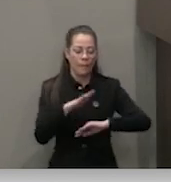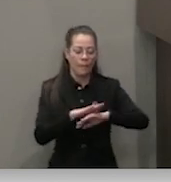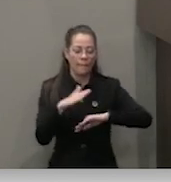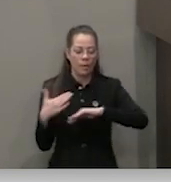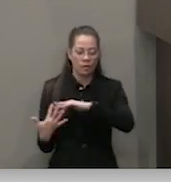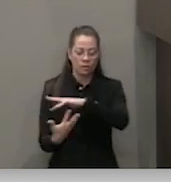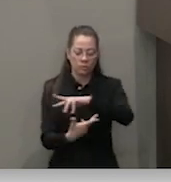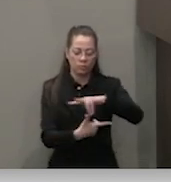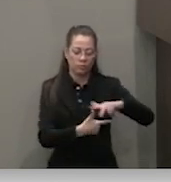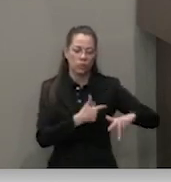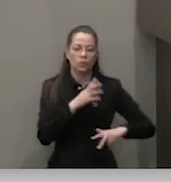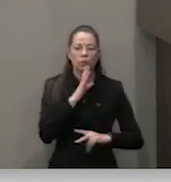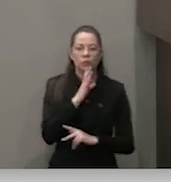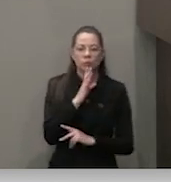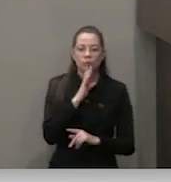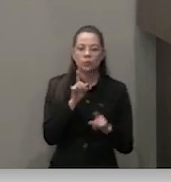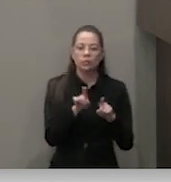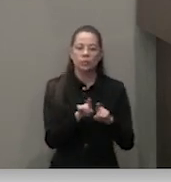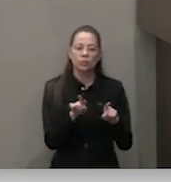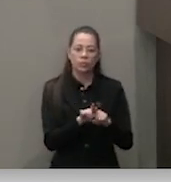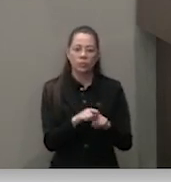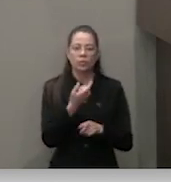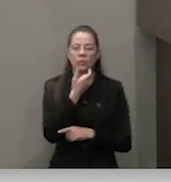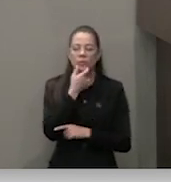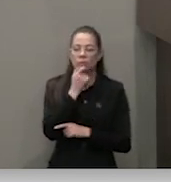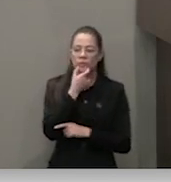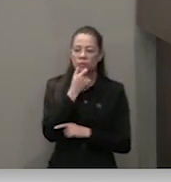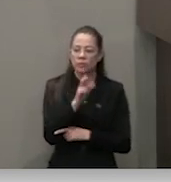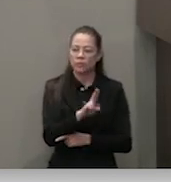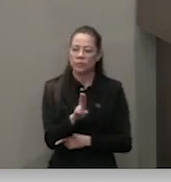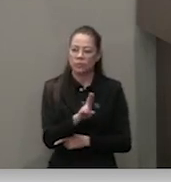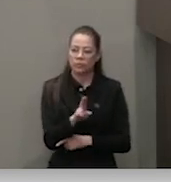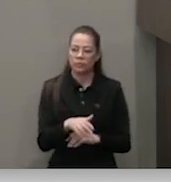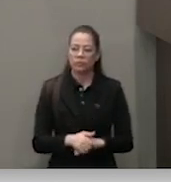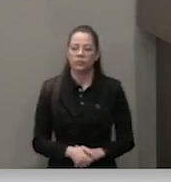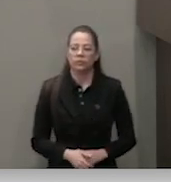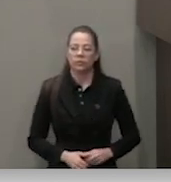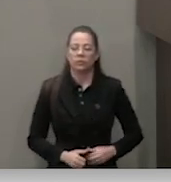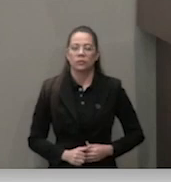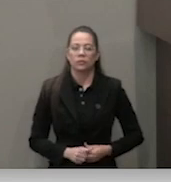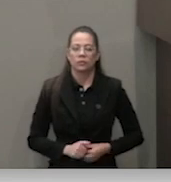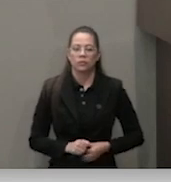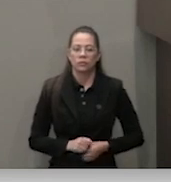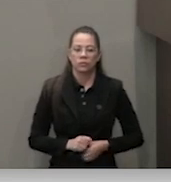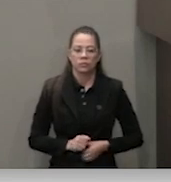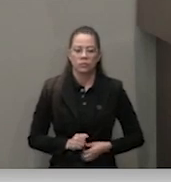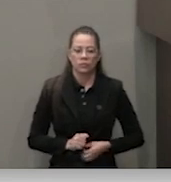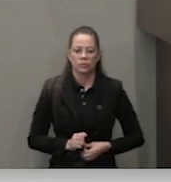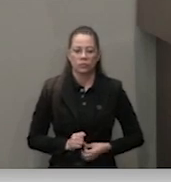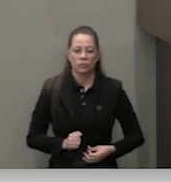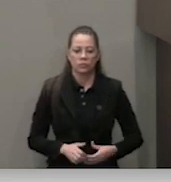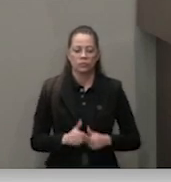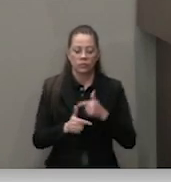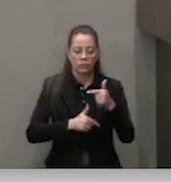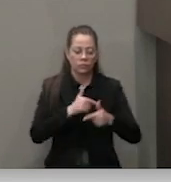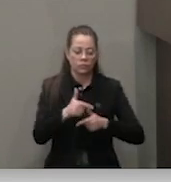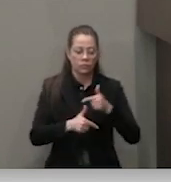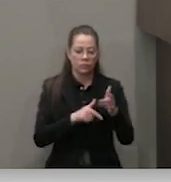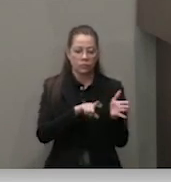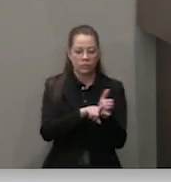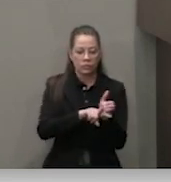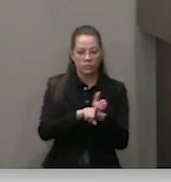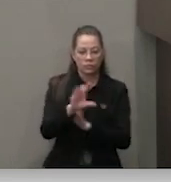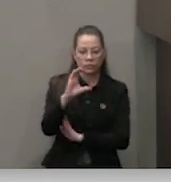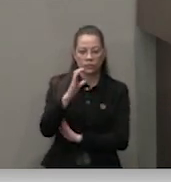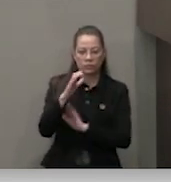citados do mundo também pelo date repository banco de dados Global por seu trabalho de pesquisa